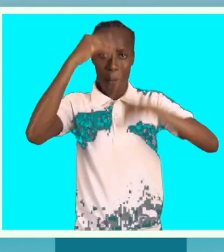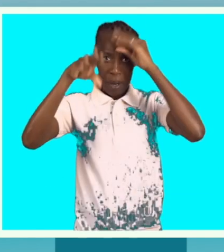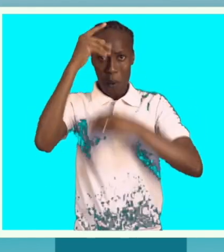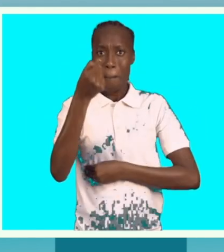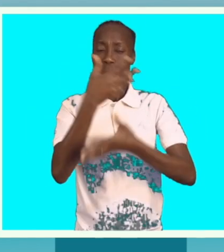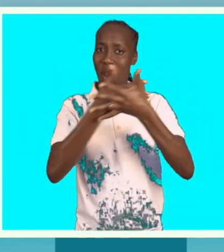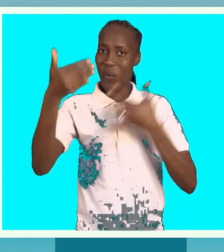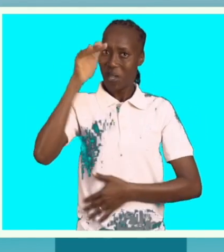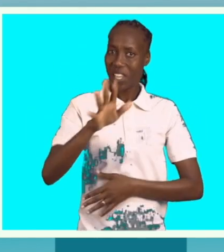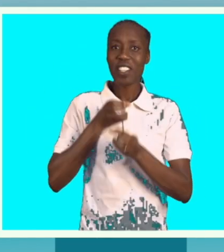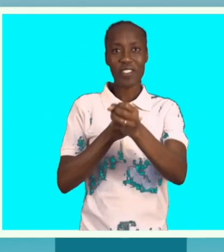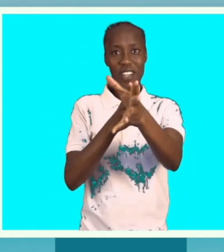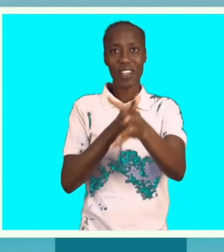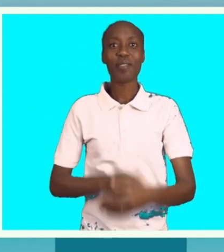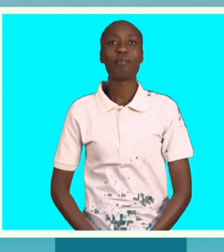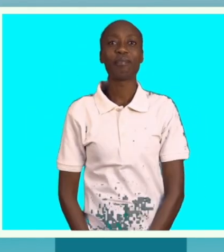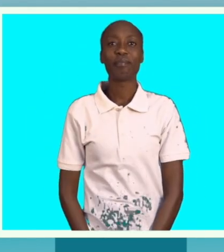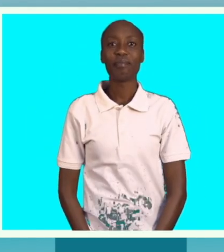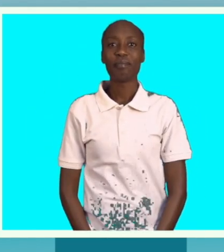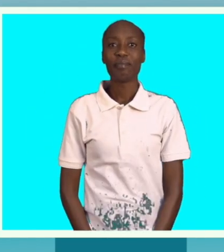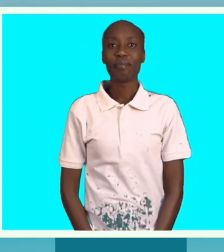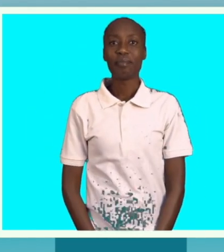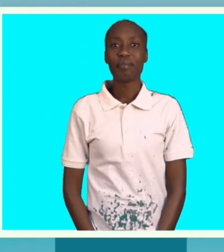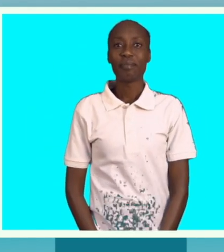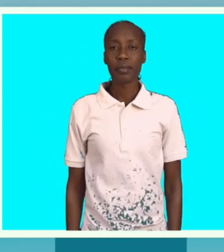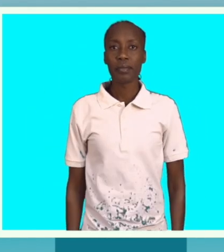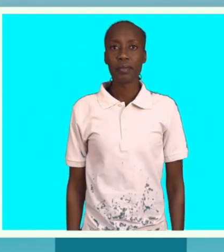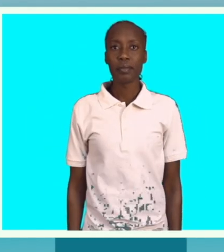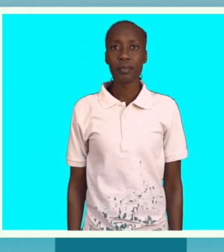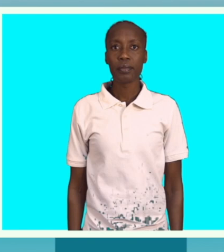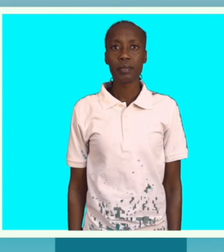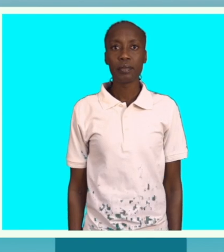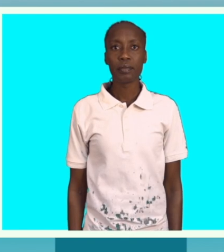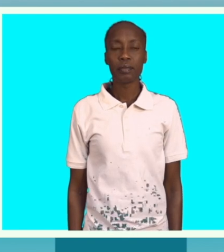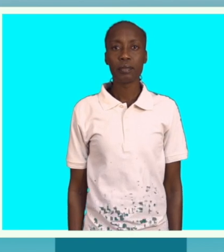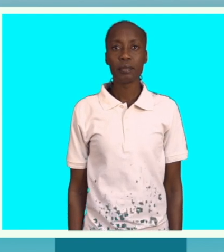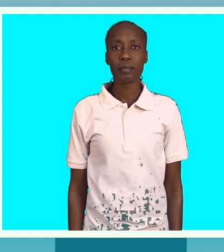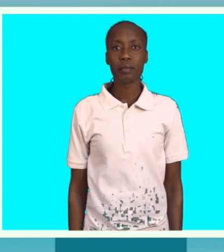falam. Aprendi de Manica, de Itagua, de